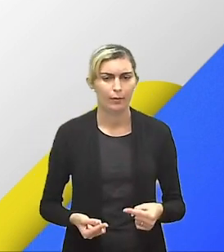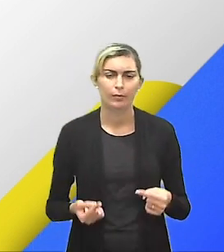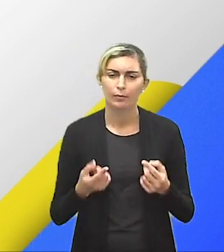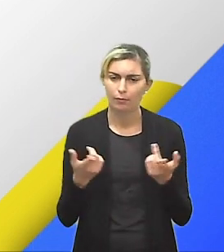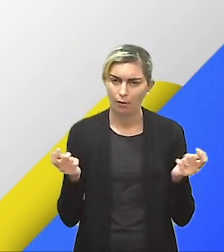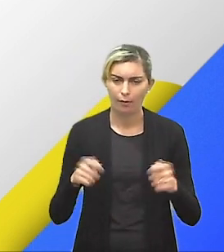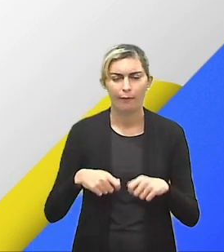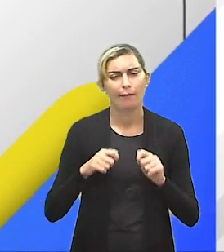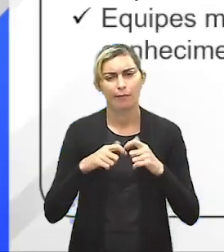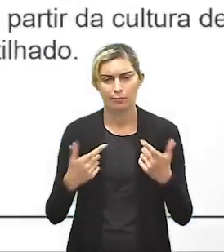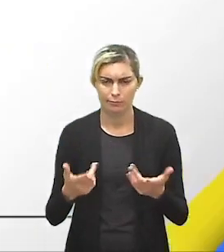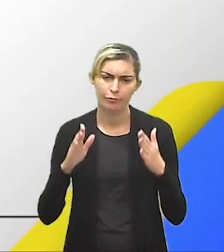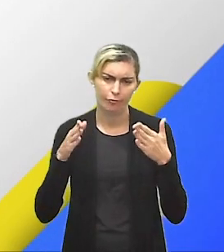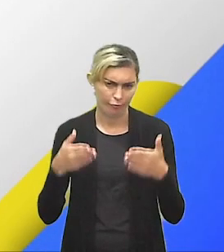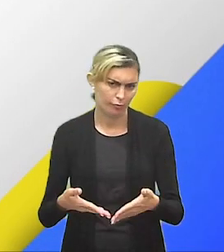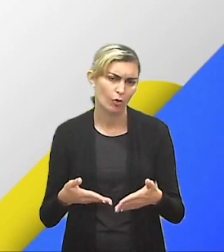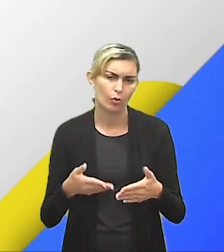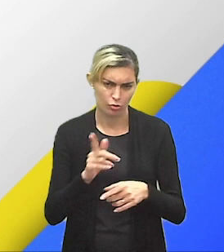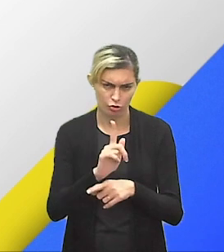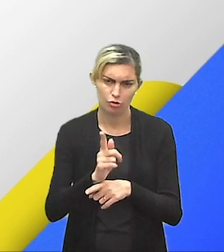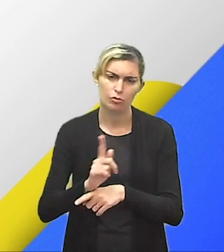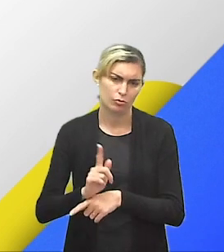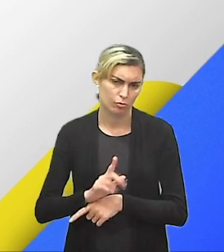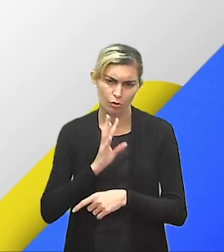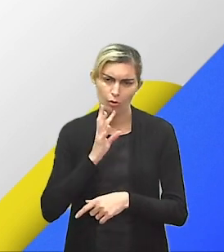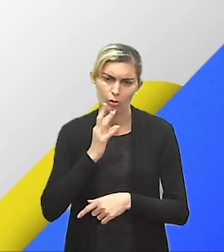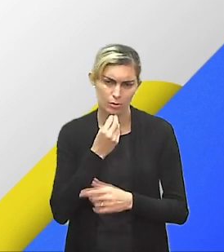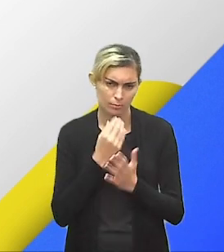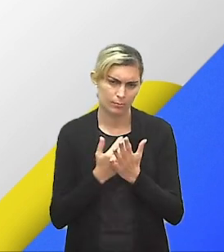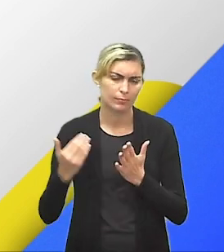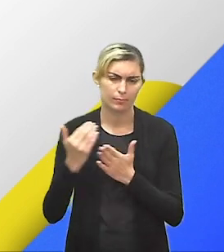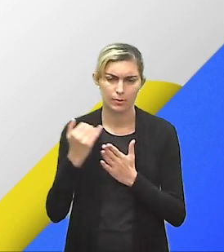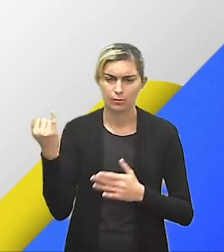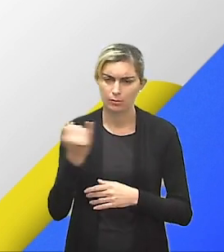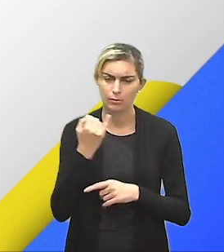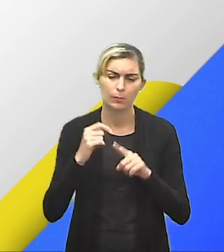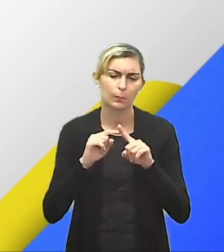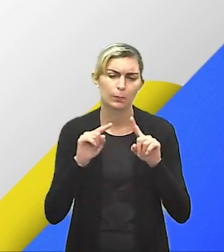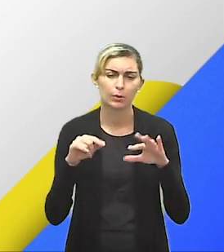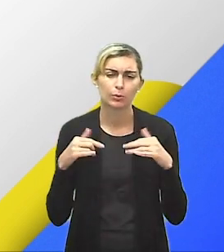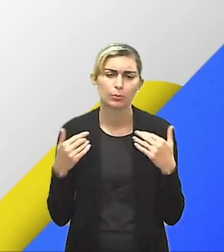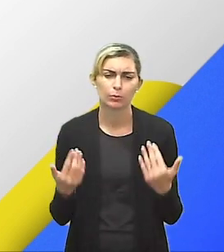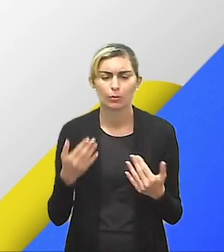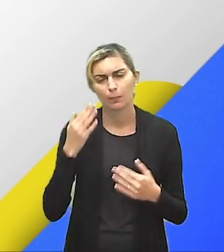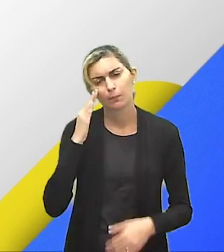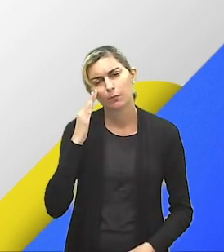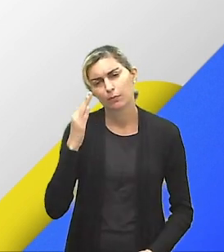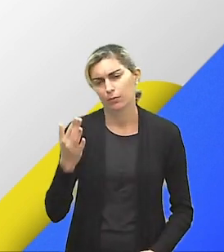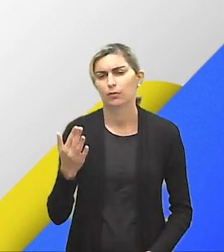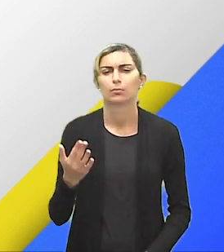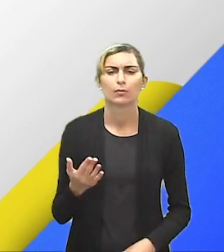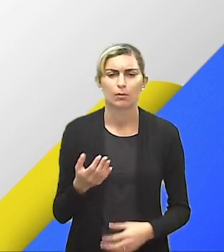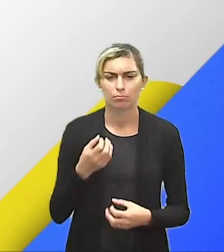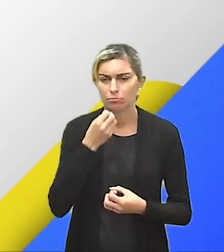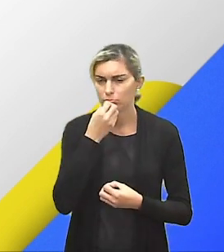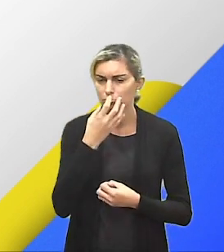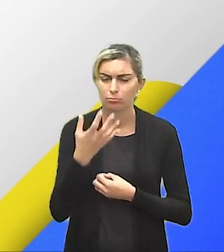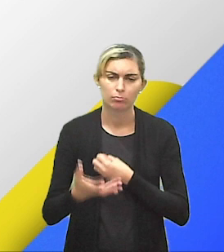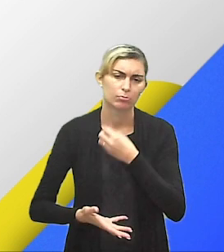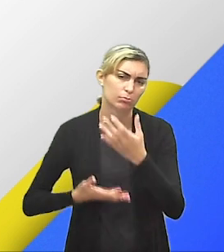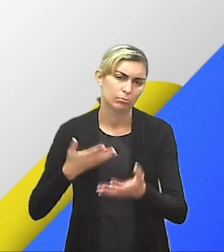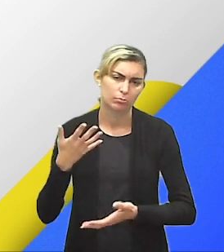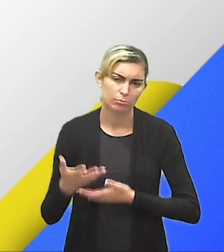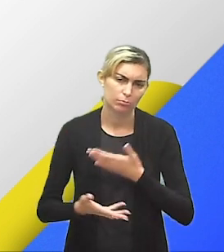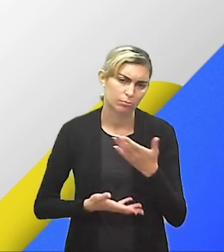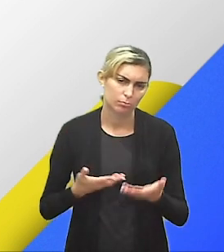uma das finalidades da gestão do conhecimento, talvez até a mais importante. Mas quais são os principais benefícios para se